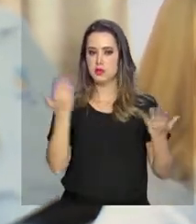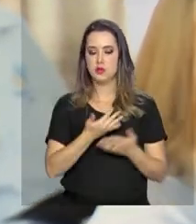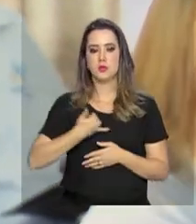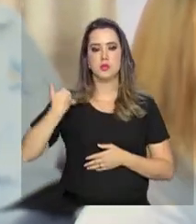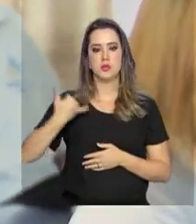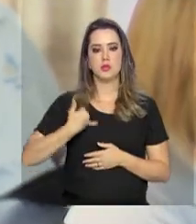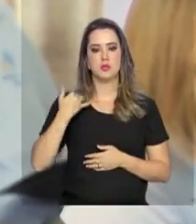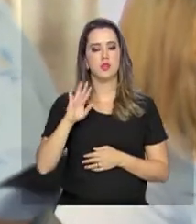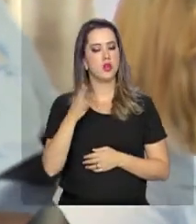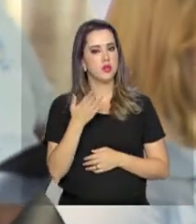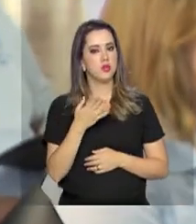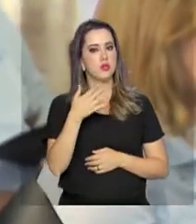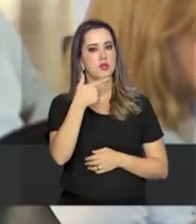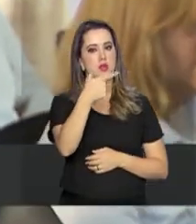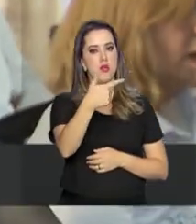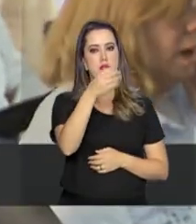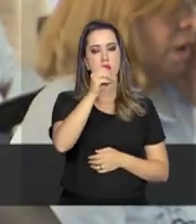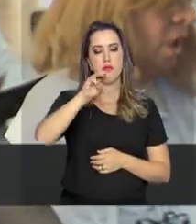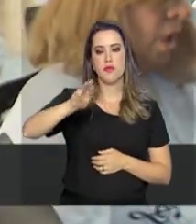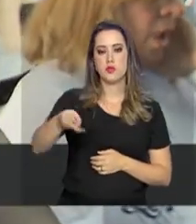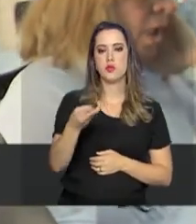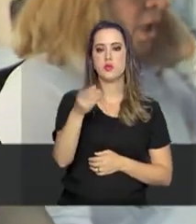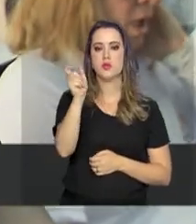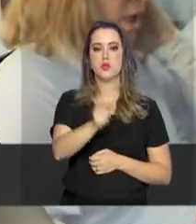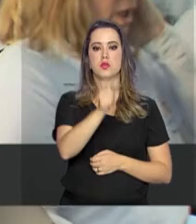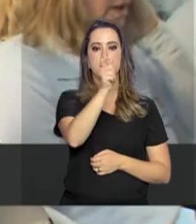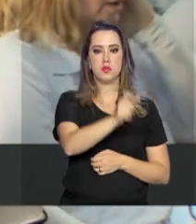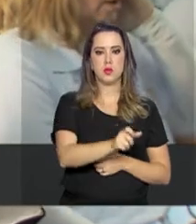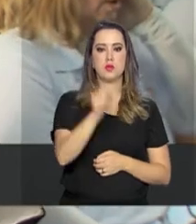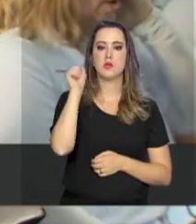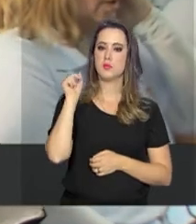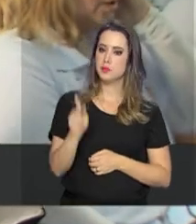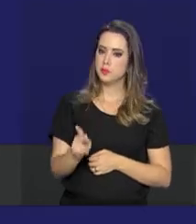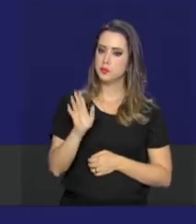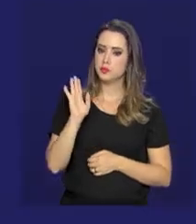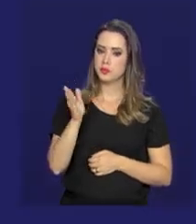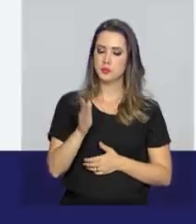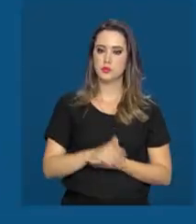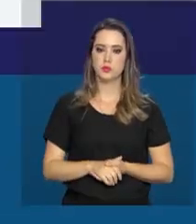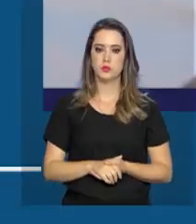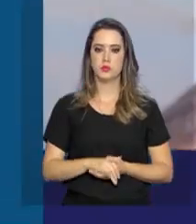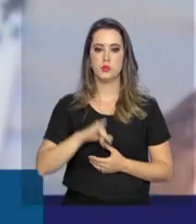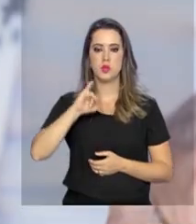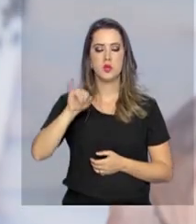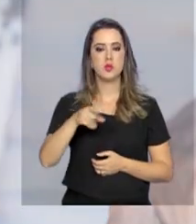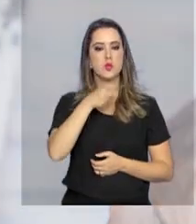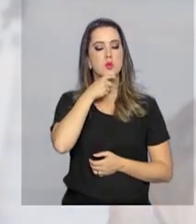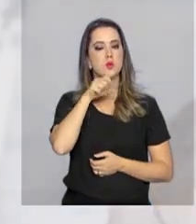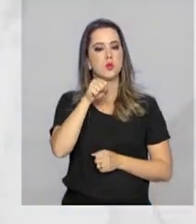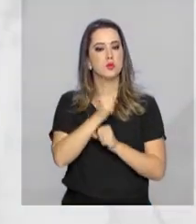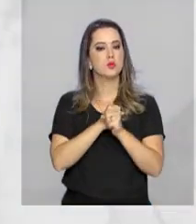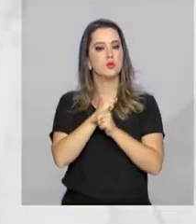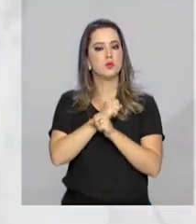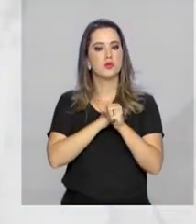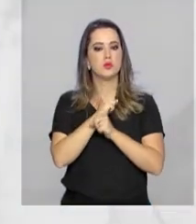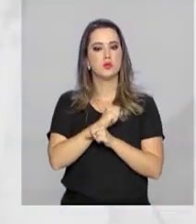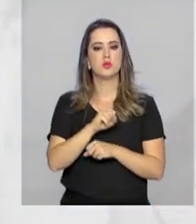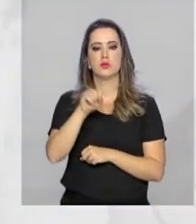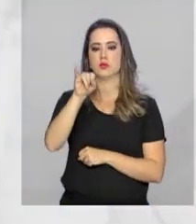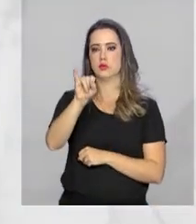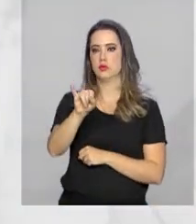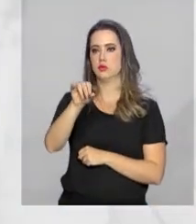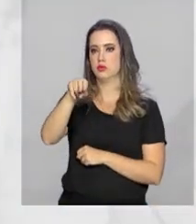país quase 20 milhões e meio de aposentados em julho deste ano o inss pagou